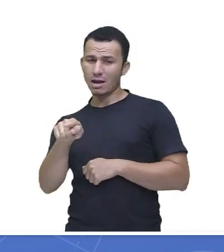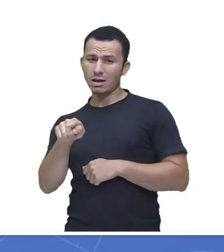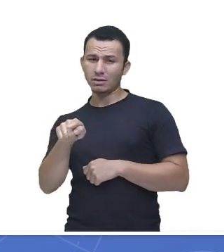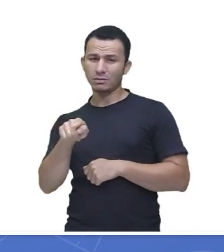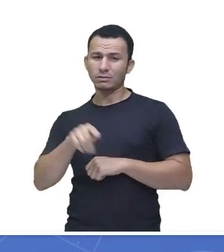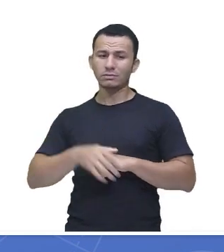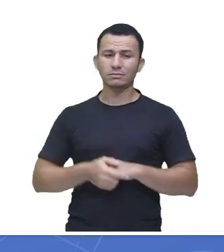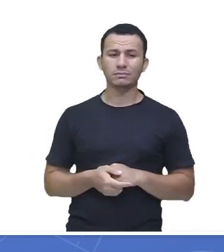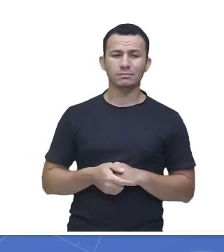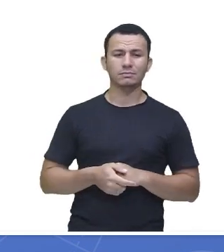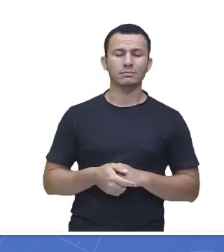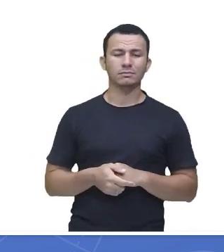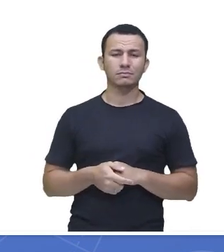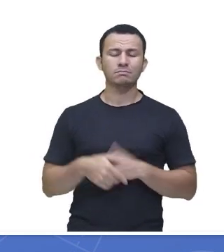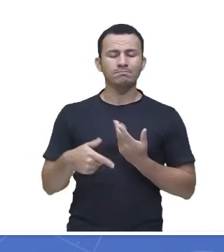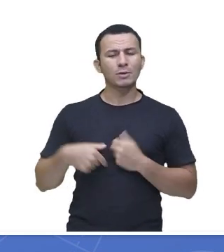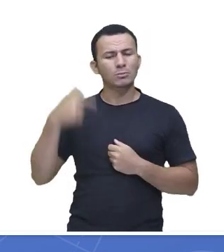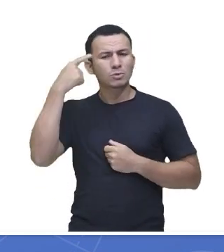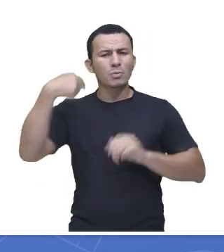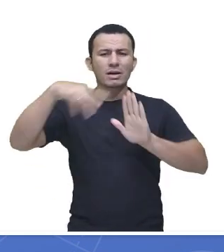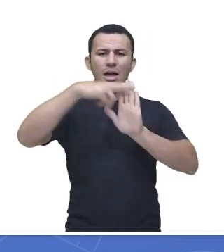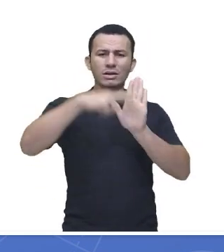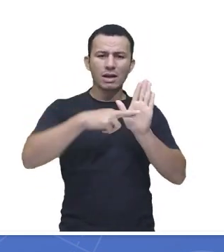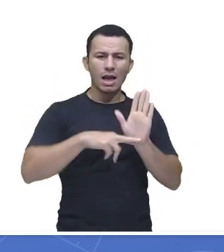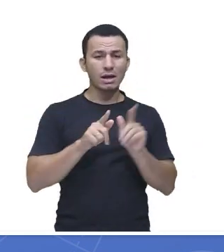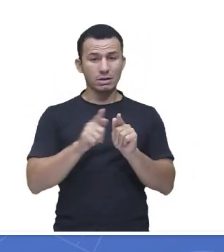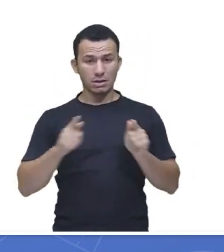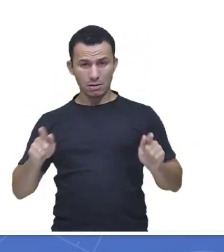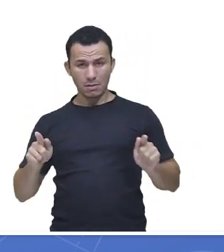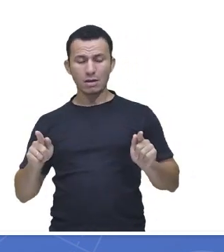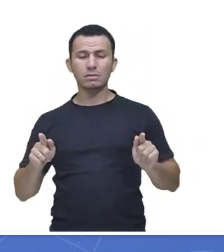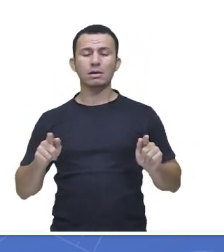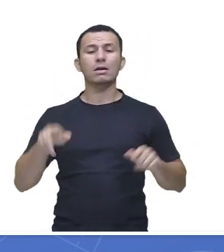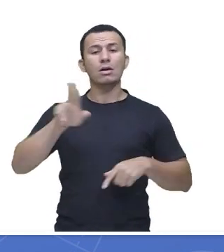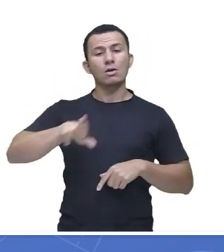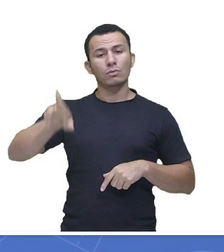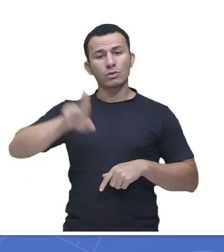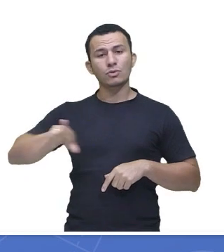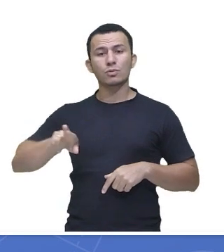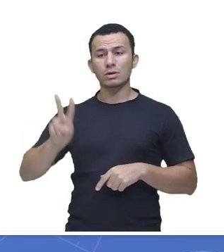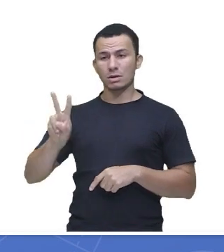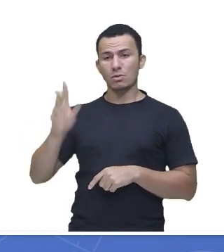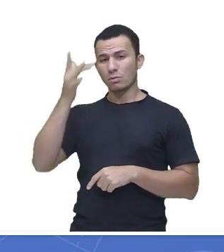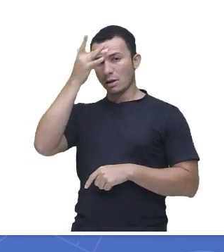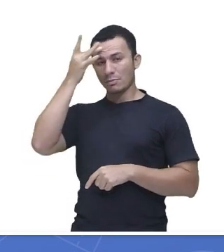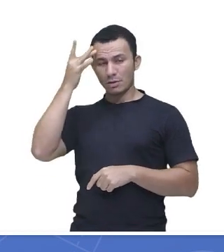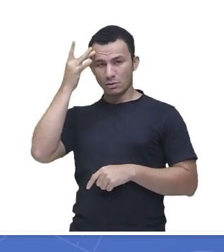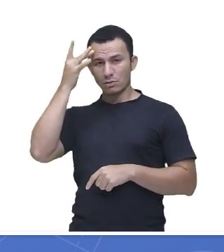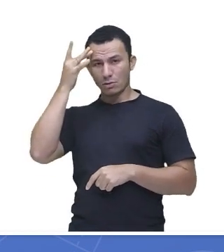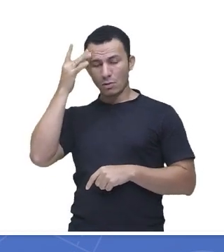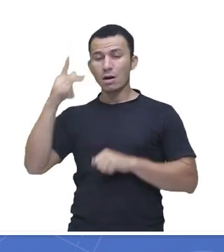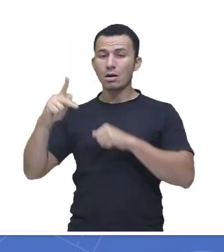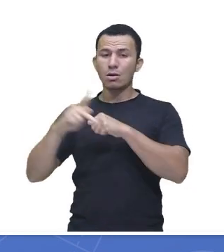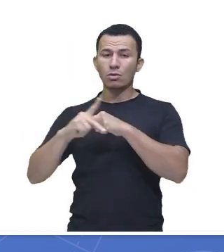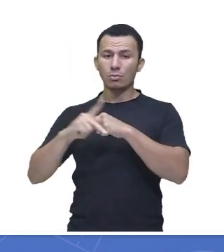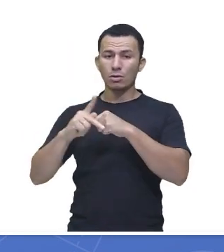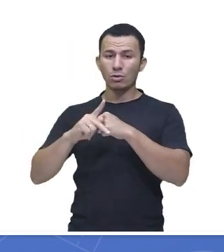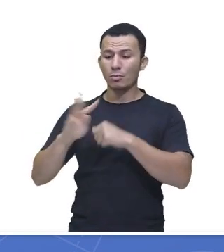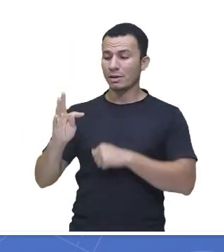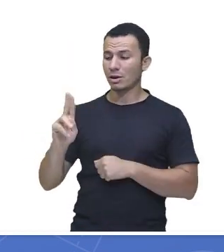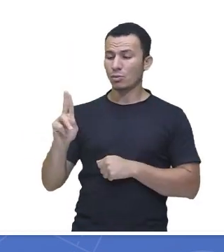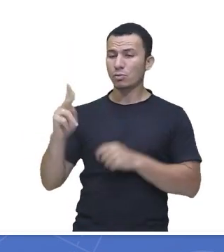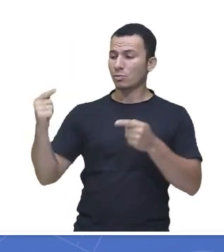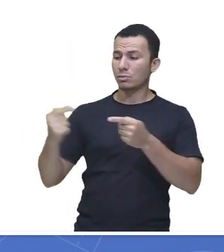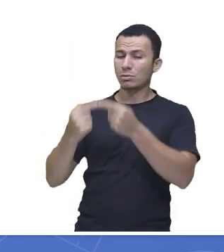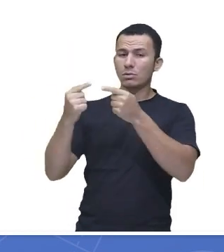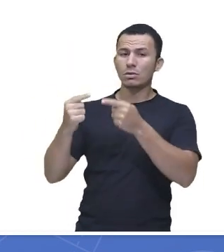por uma questão normativa, quando a gente está utilizando a segunda pessoa com o pronome tu, o ideal